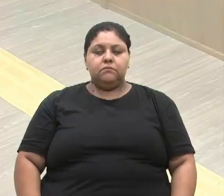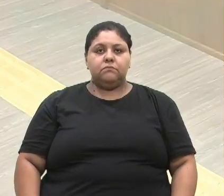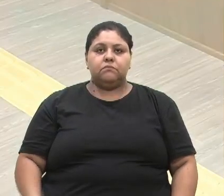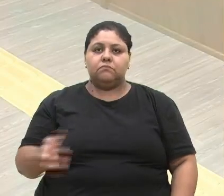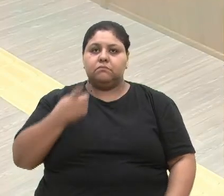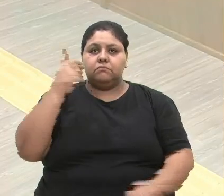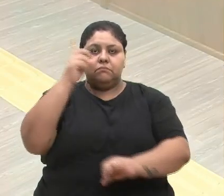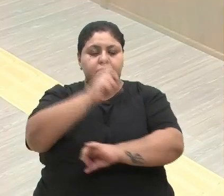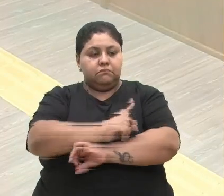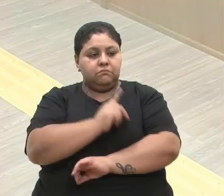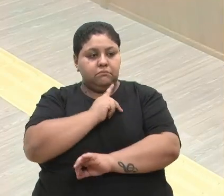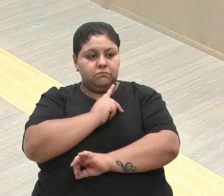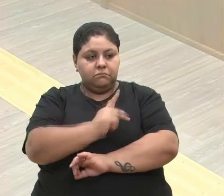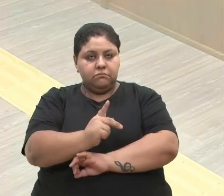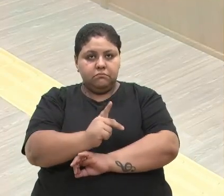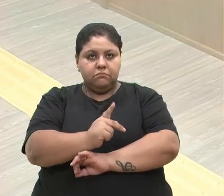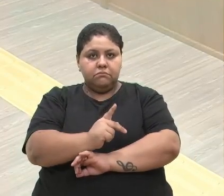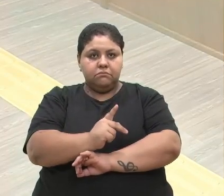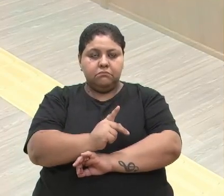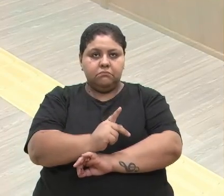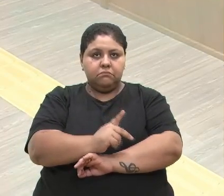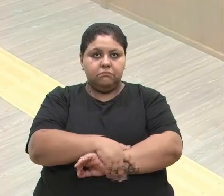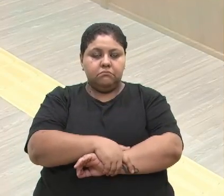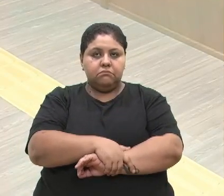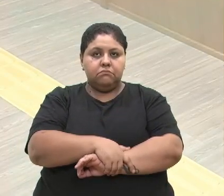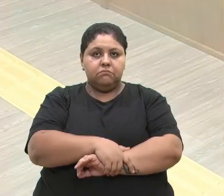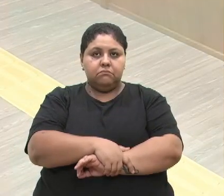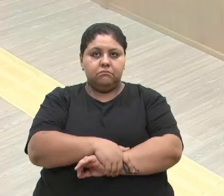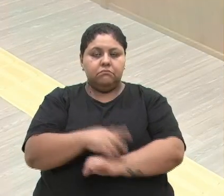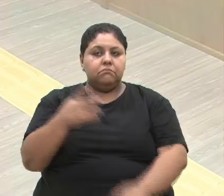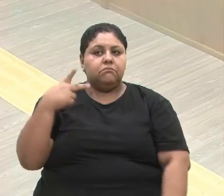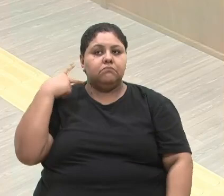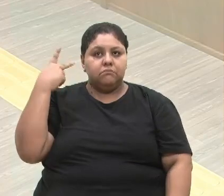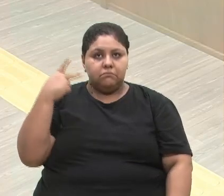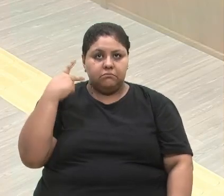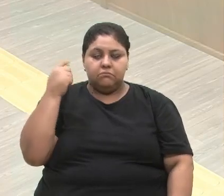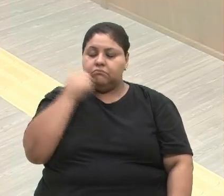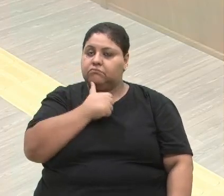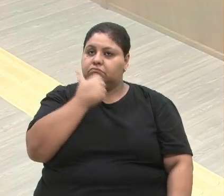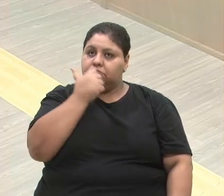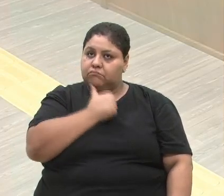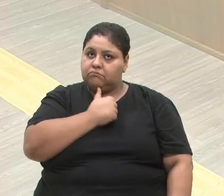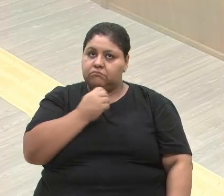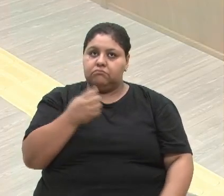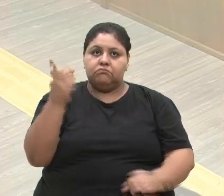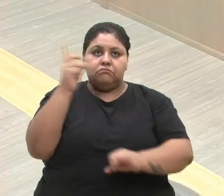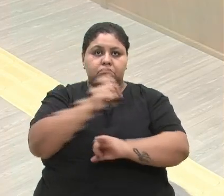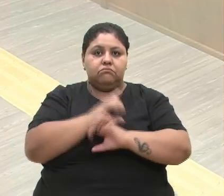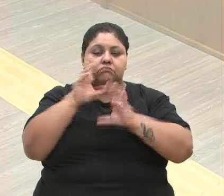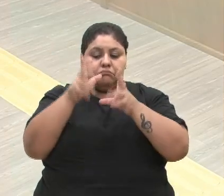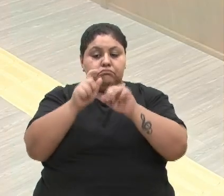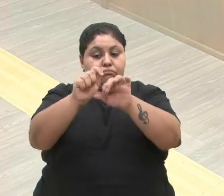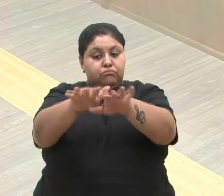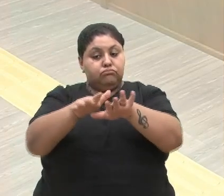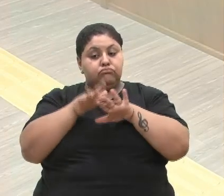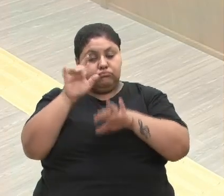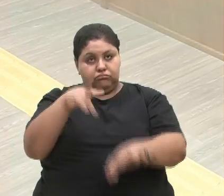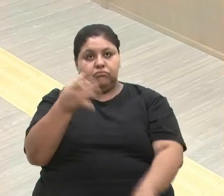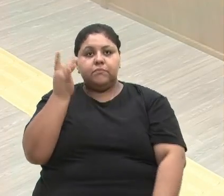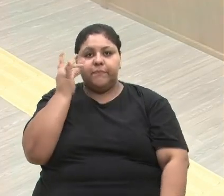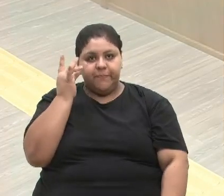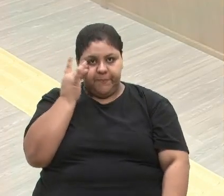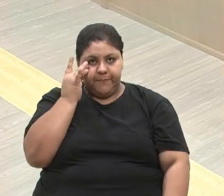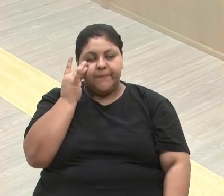Bom dia, senhora presidente, bom dia, senhoras vereadoras e senhores vereadores, e bom dia a toda a nossa plateia que hoje está aqui nos